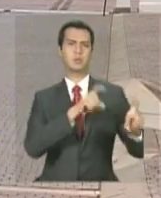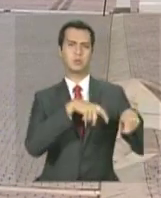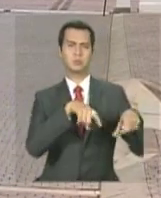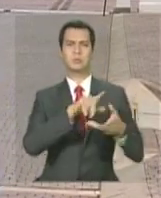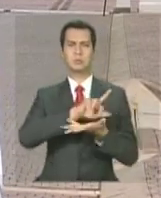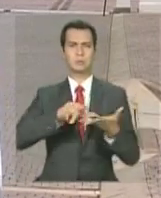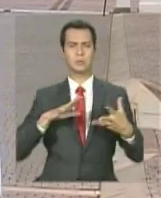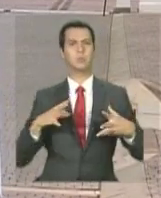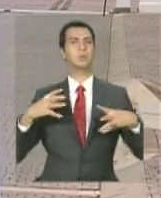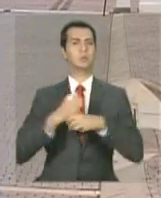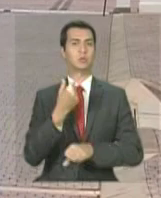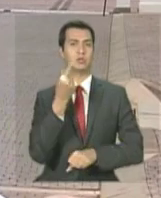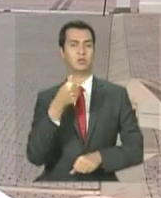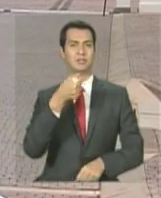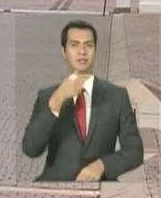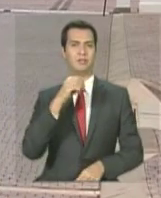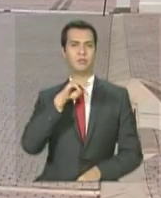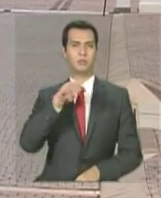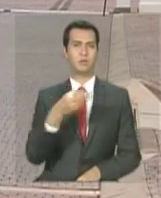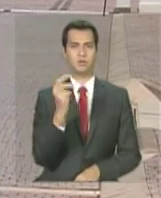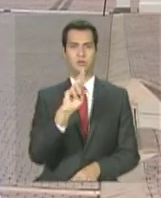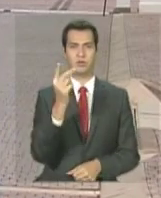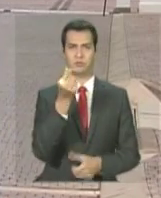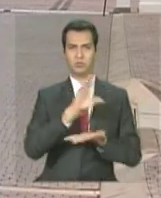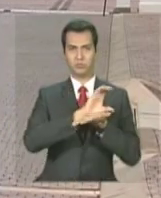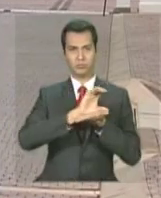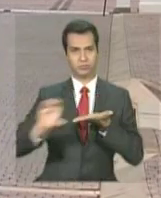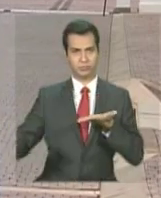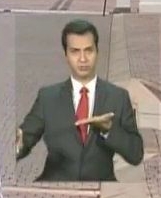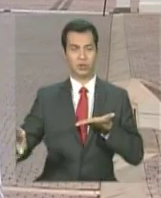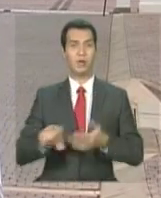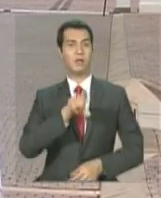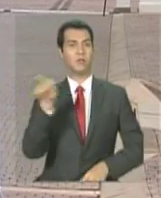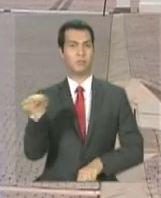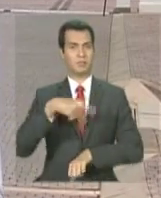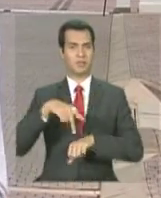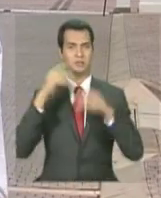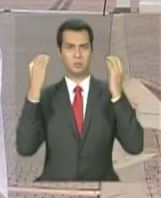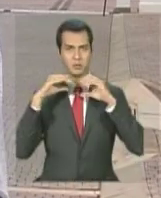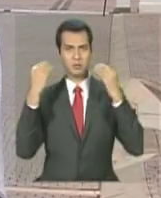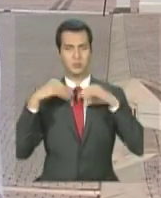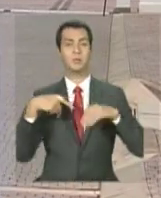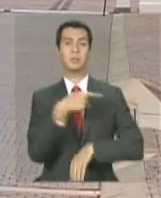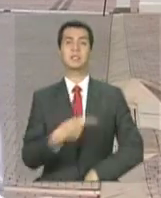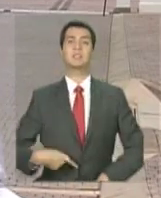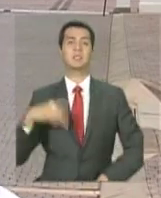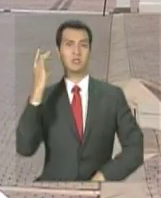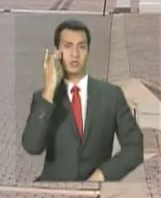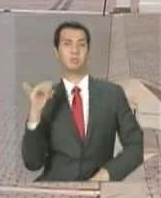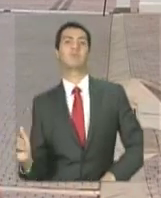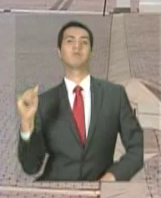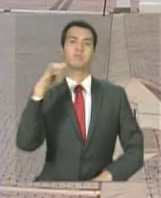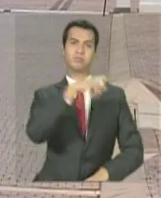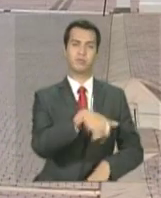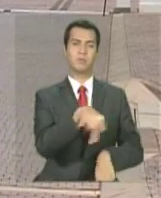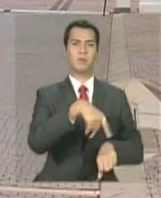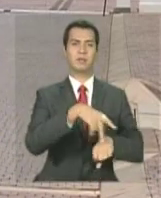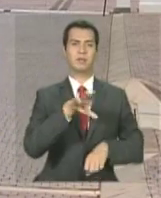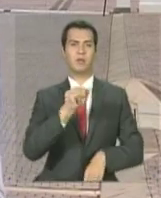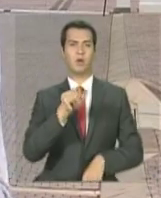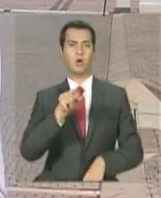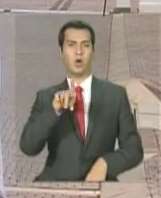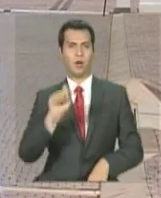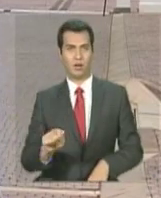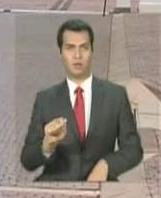milhões de reais de 2010 a 2013. De Moçambique, Dilma ainda passa por Angola nessa primeira visita oficial à